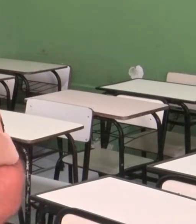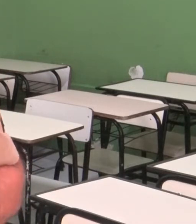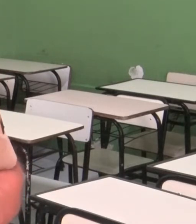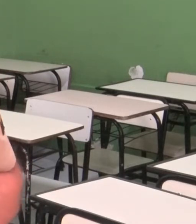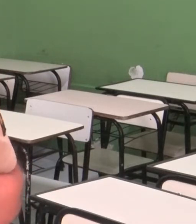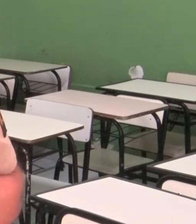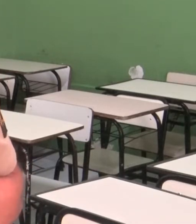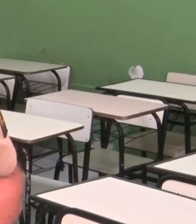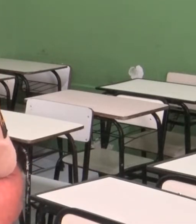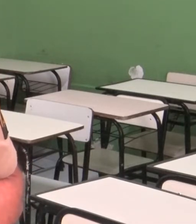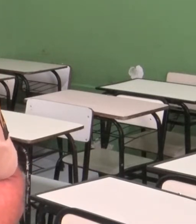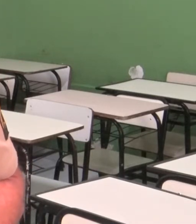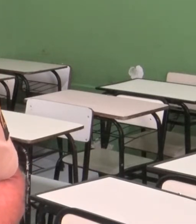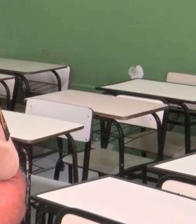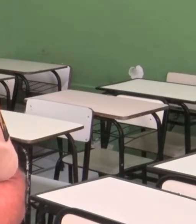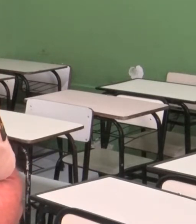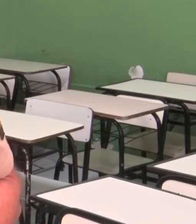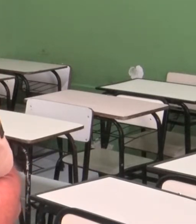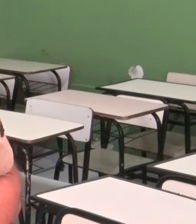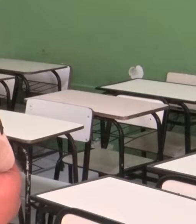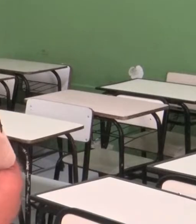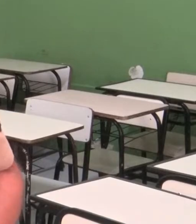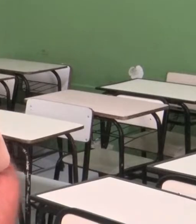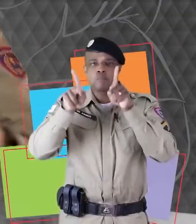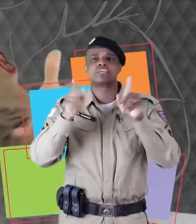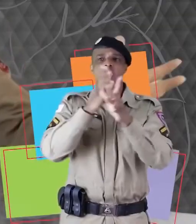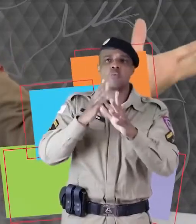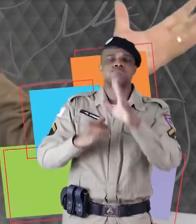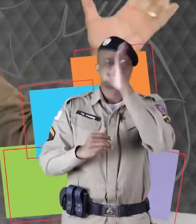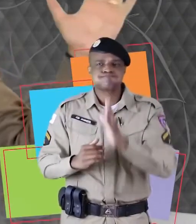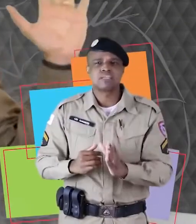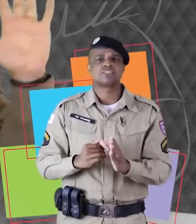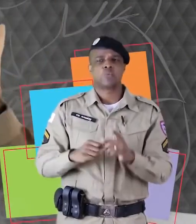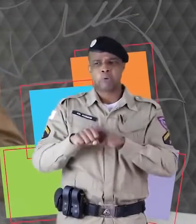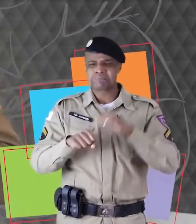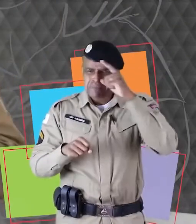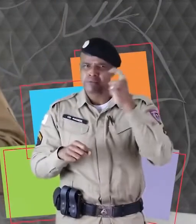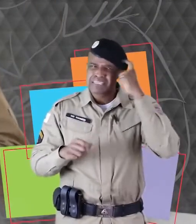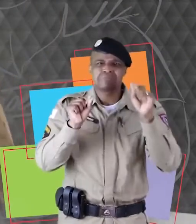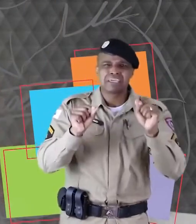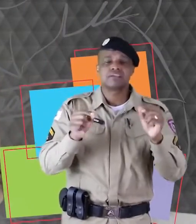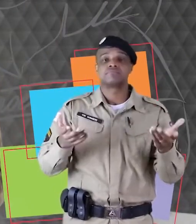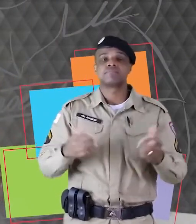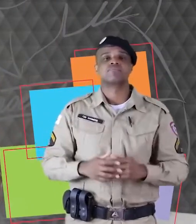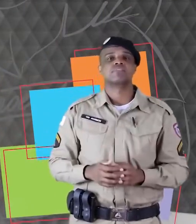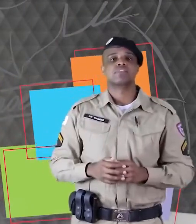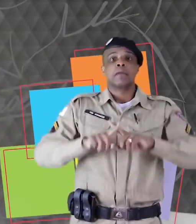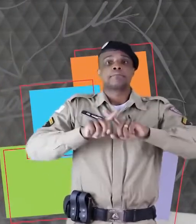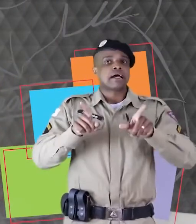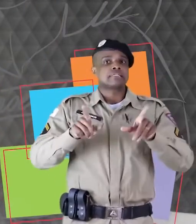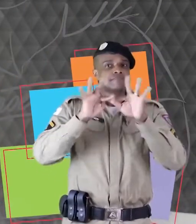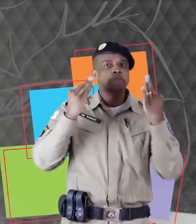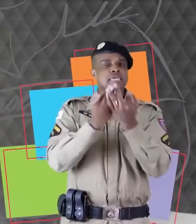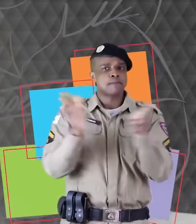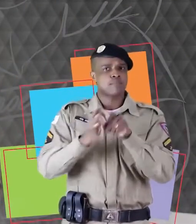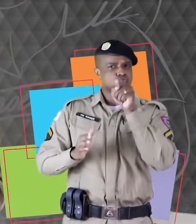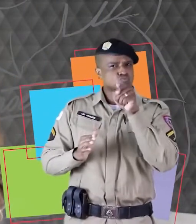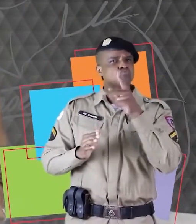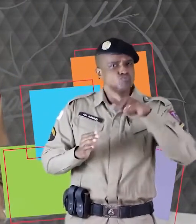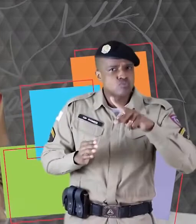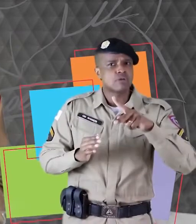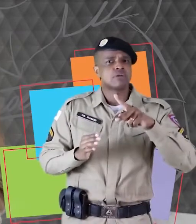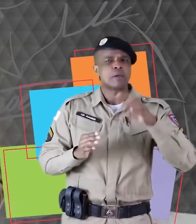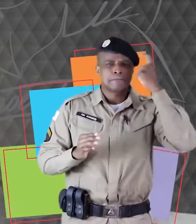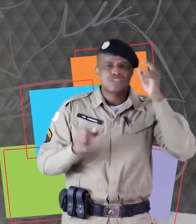YouTube TV pm-mg Mirim lá estão já estão disponíveis as vídeos aulas